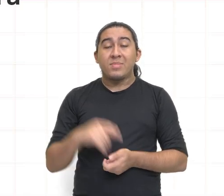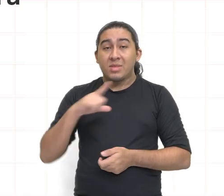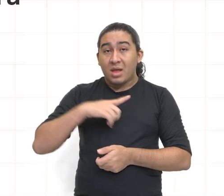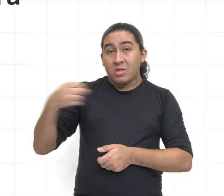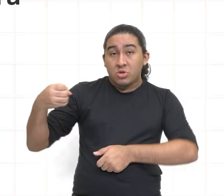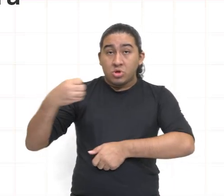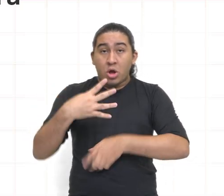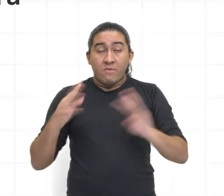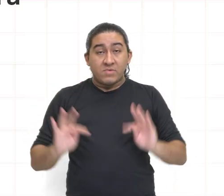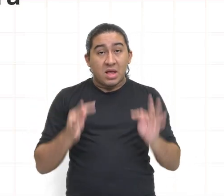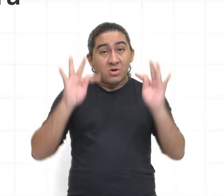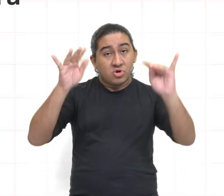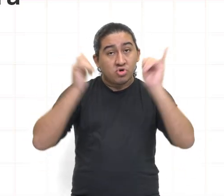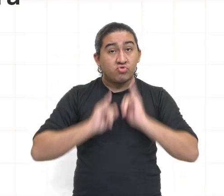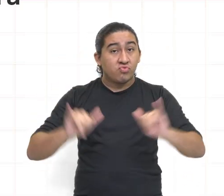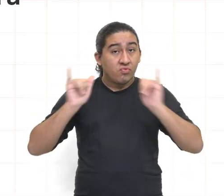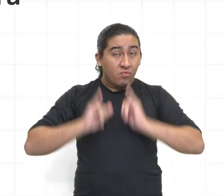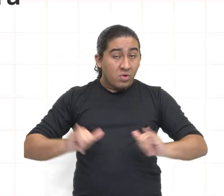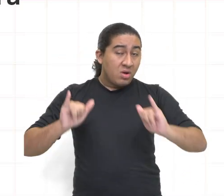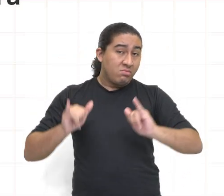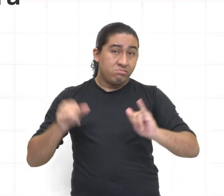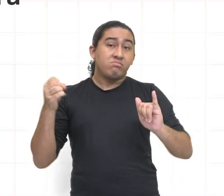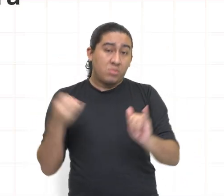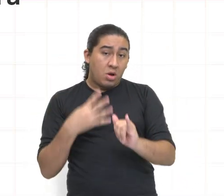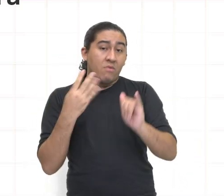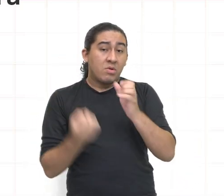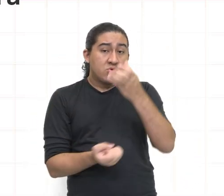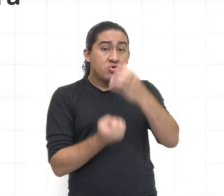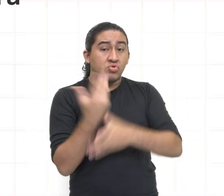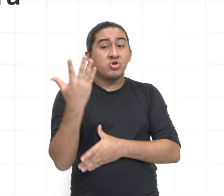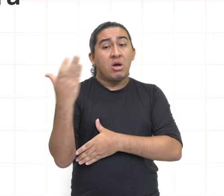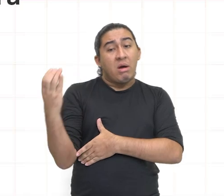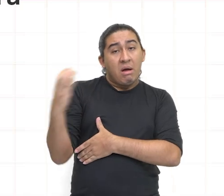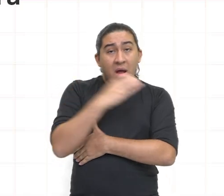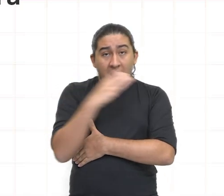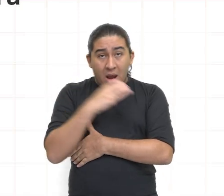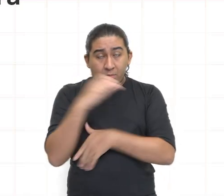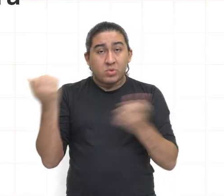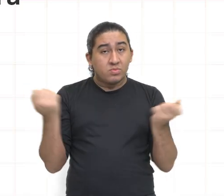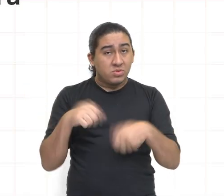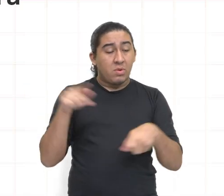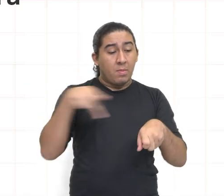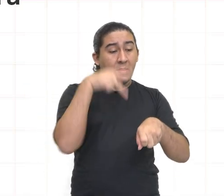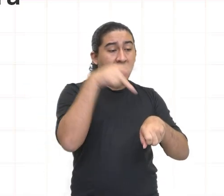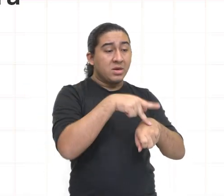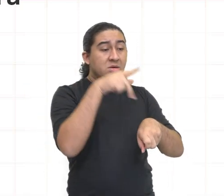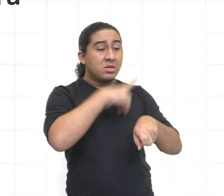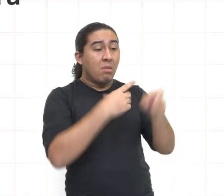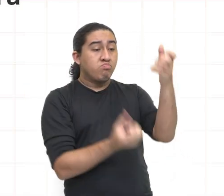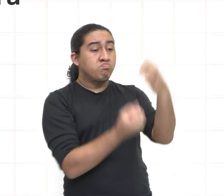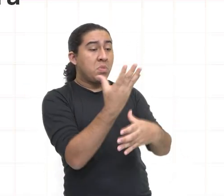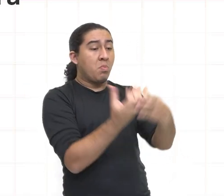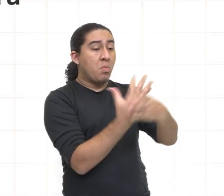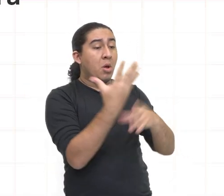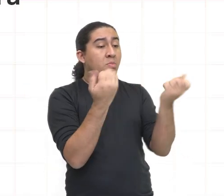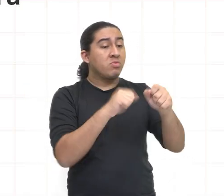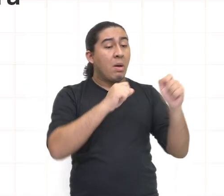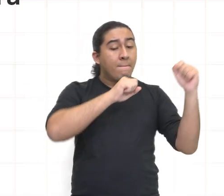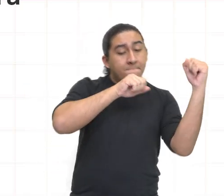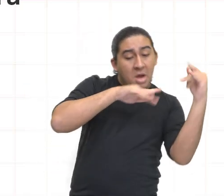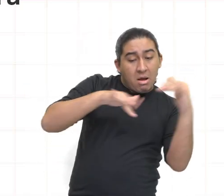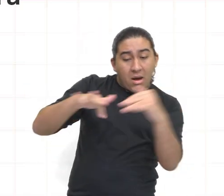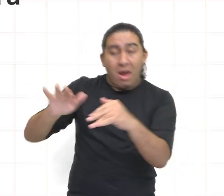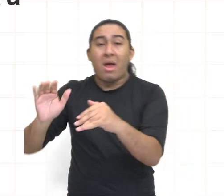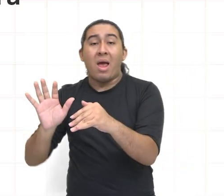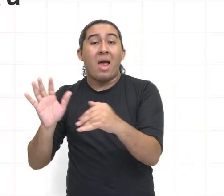inovações tecnológicas. Novas tecnologias desenvolvidas em um país podem rapidamente se